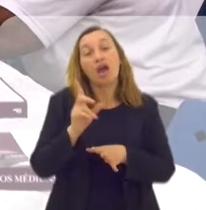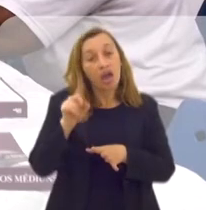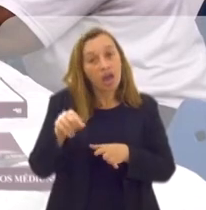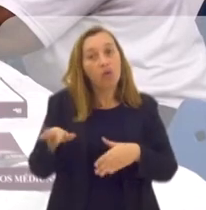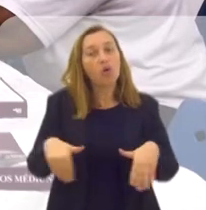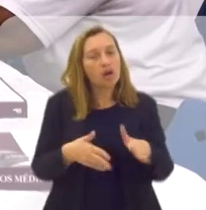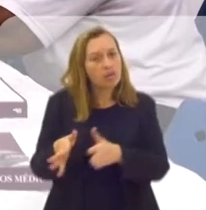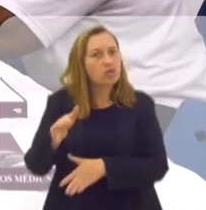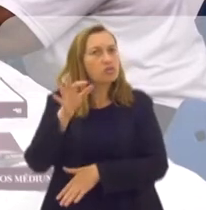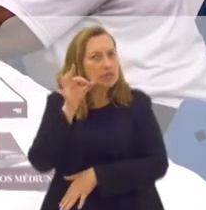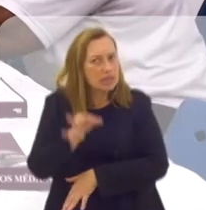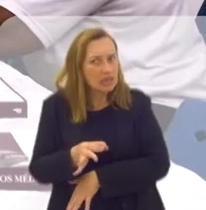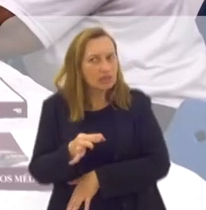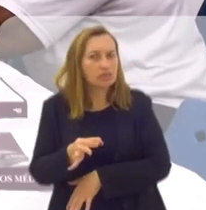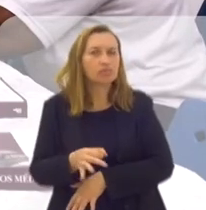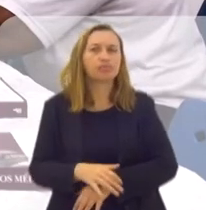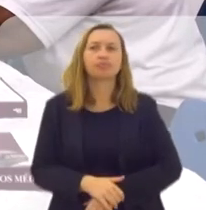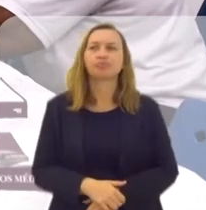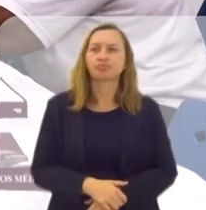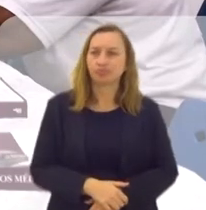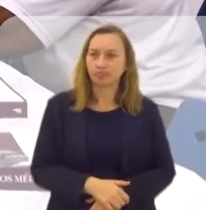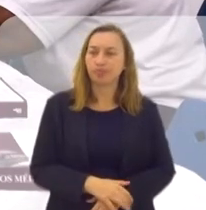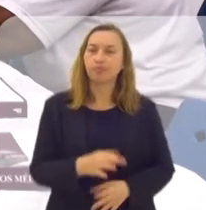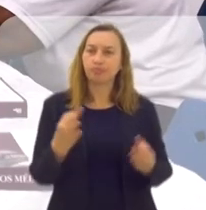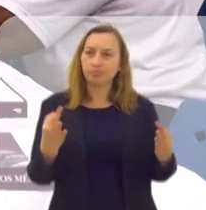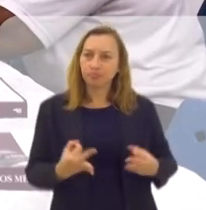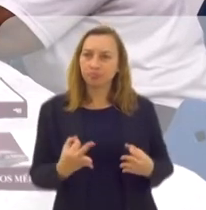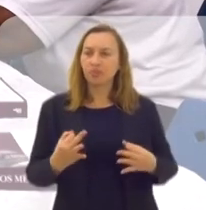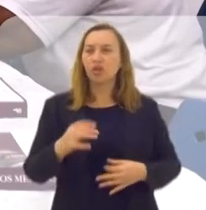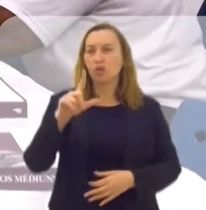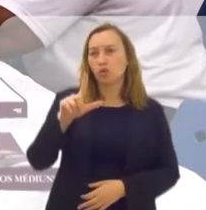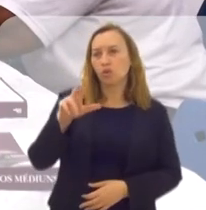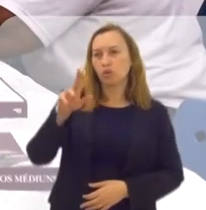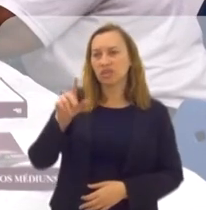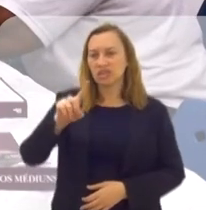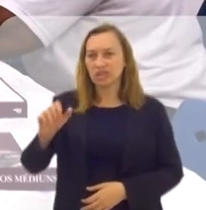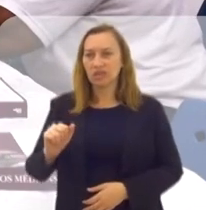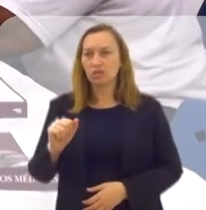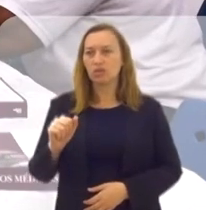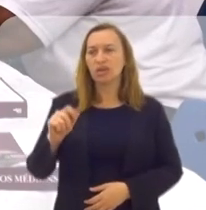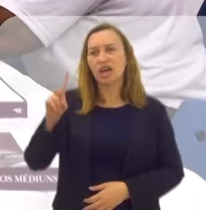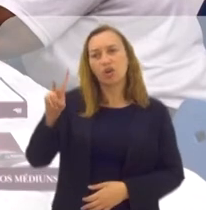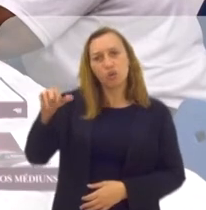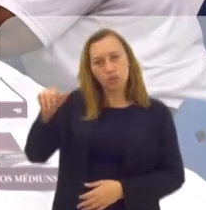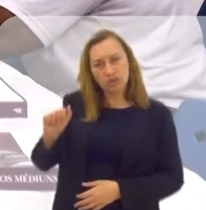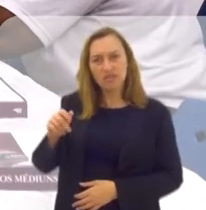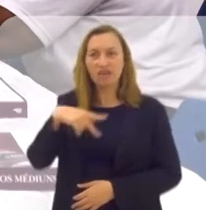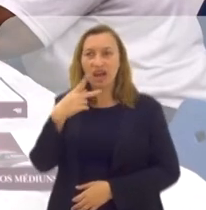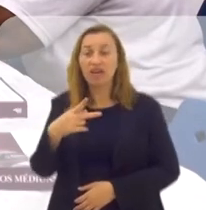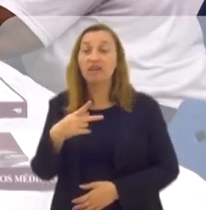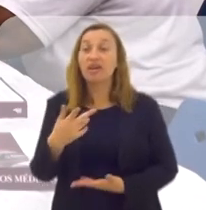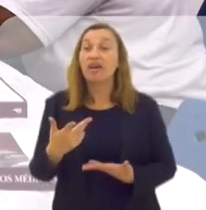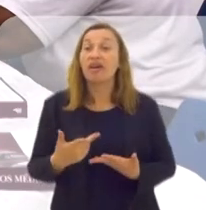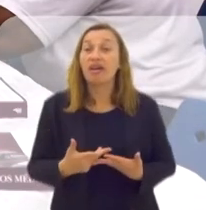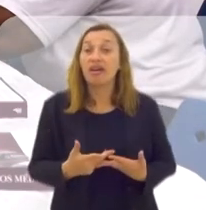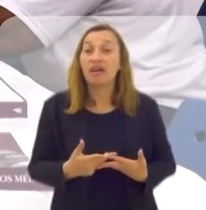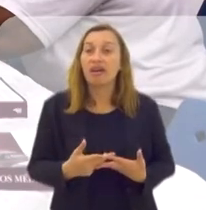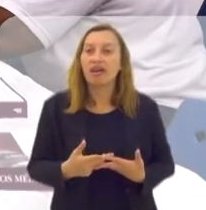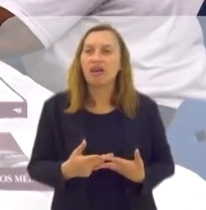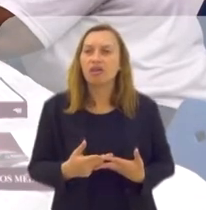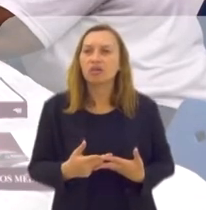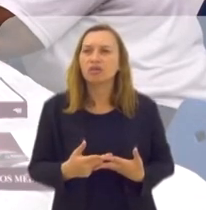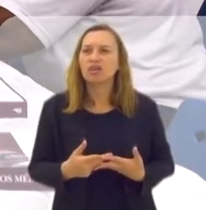acho que esse é o principal trabalho. Perfeito, Luzia. Assim, o que a Lúcia dizia é que...